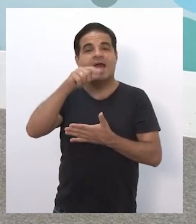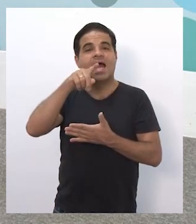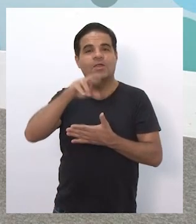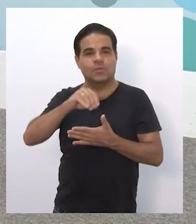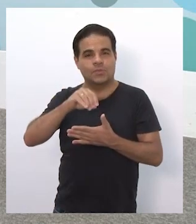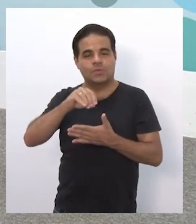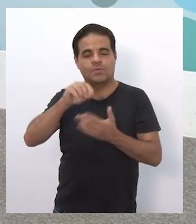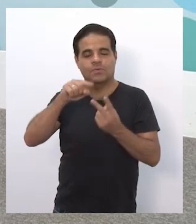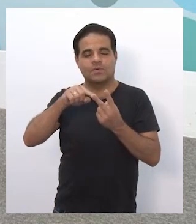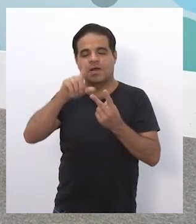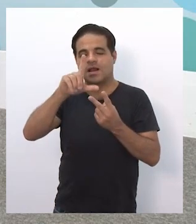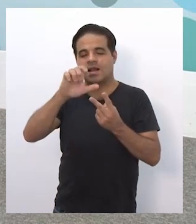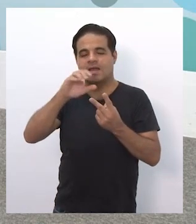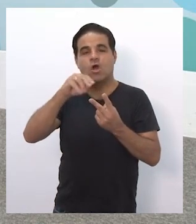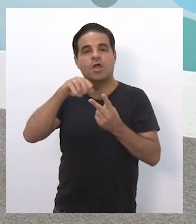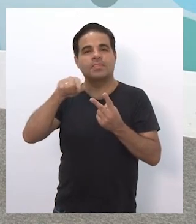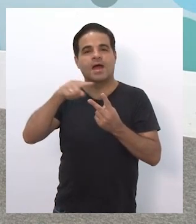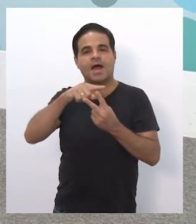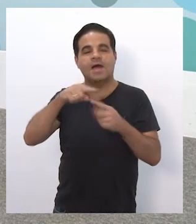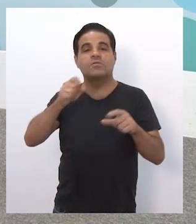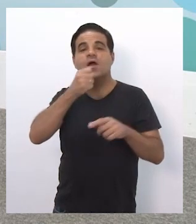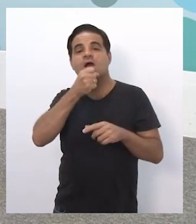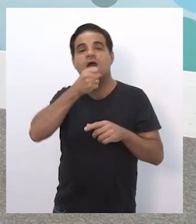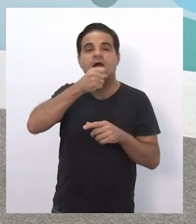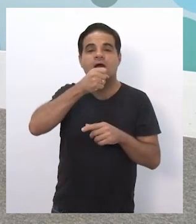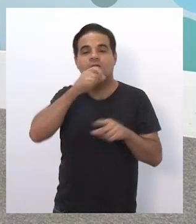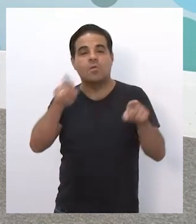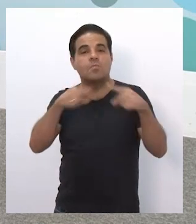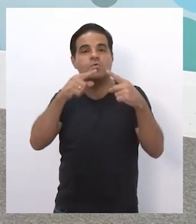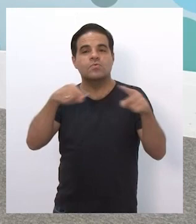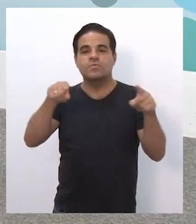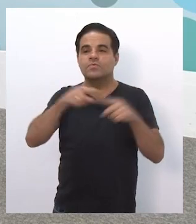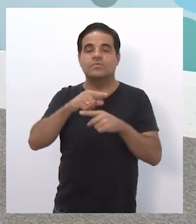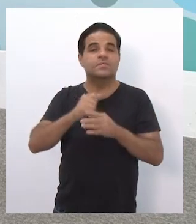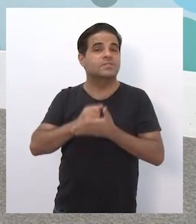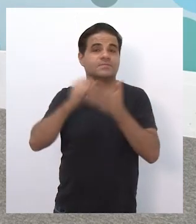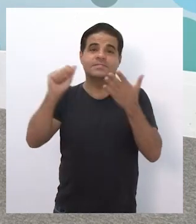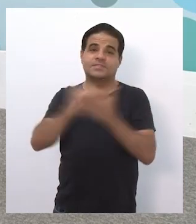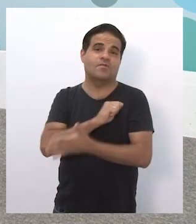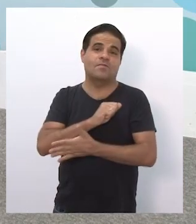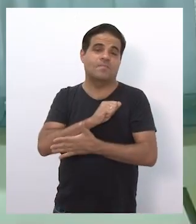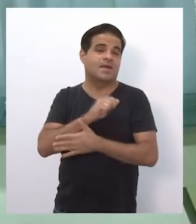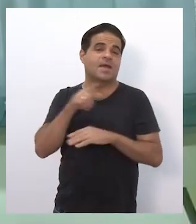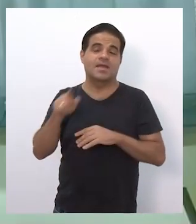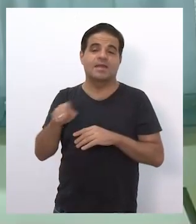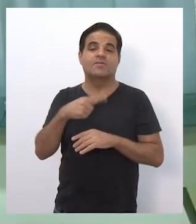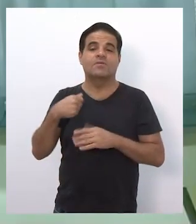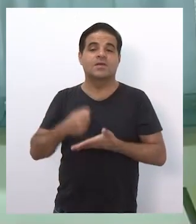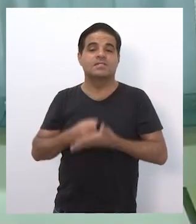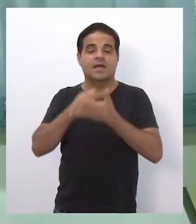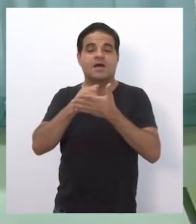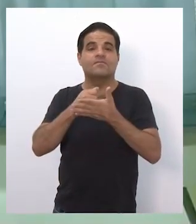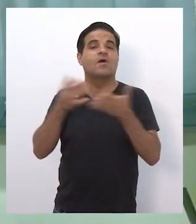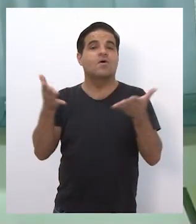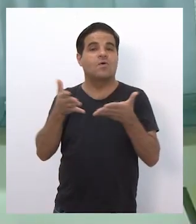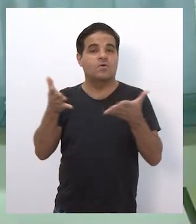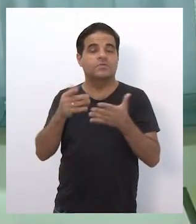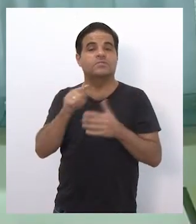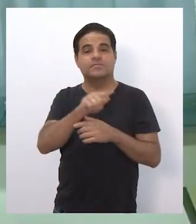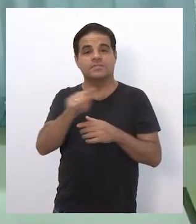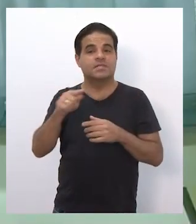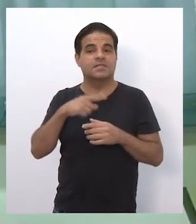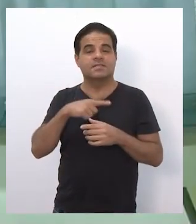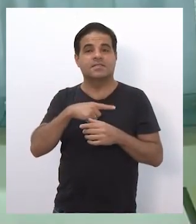gostava, que tinha muito poder salvar dados do computador, né? Então, a gente salvava em fita cassete. Hoje você tem aí,